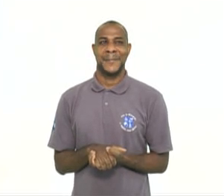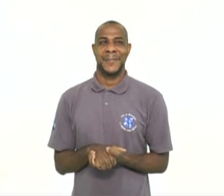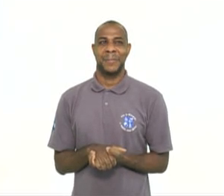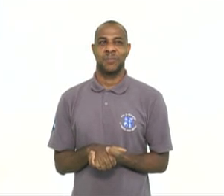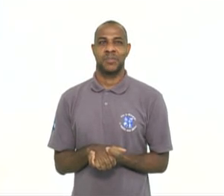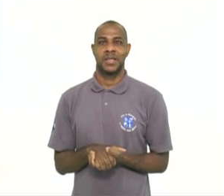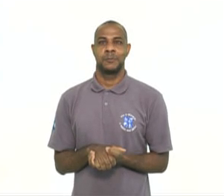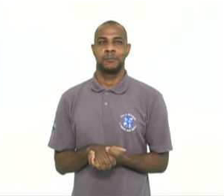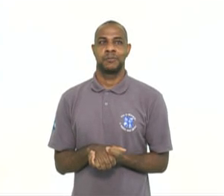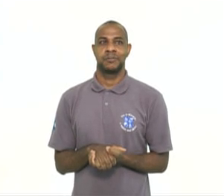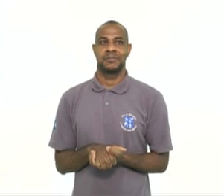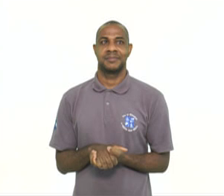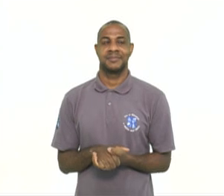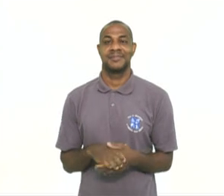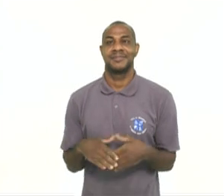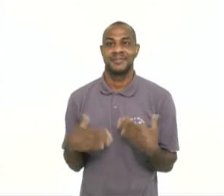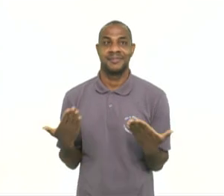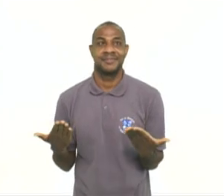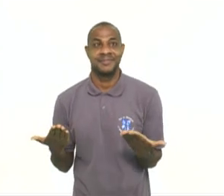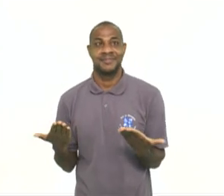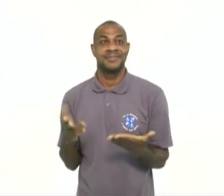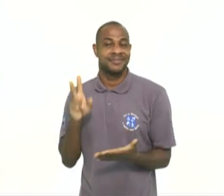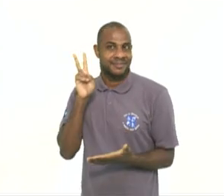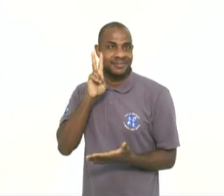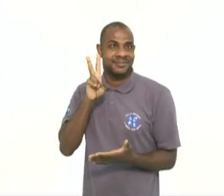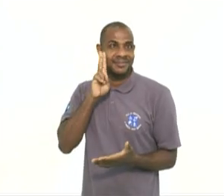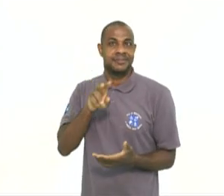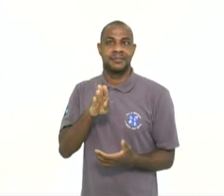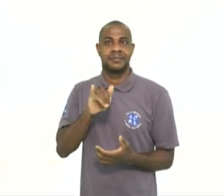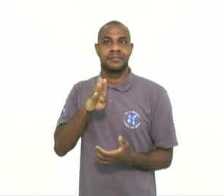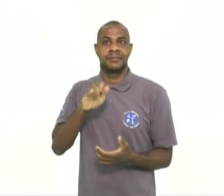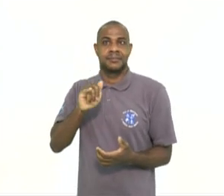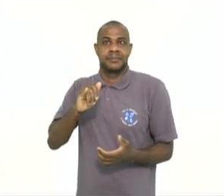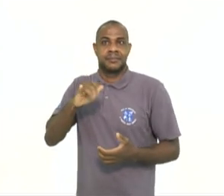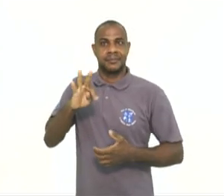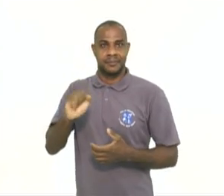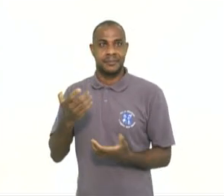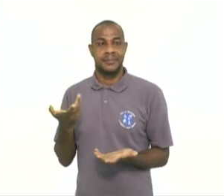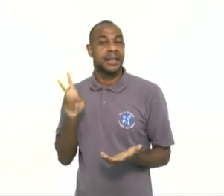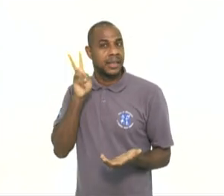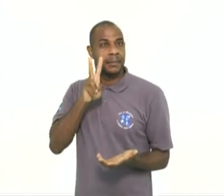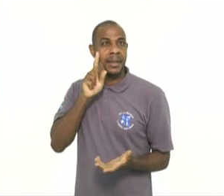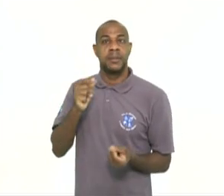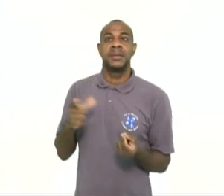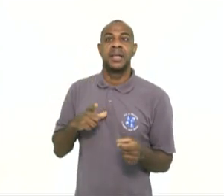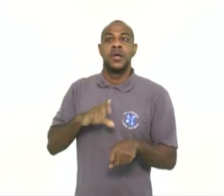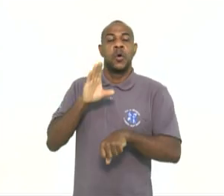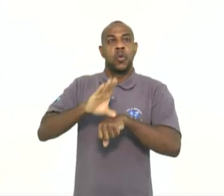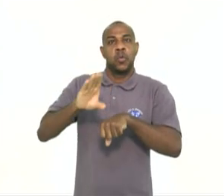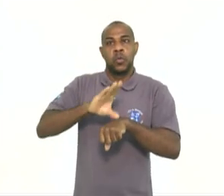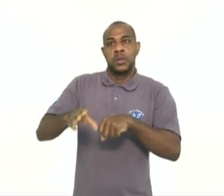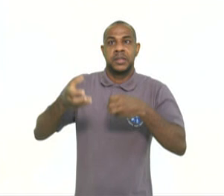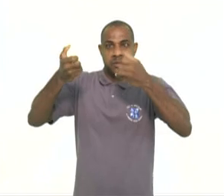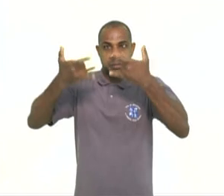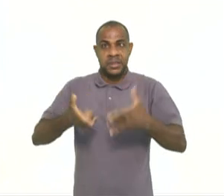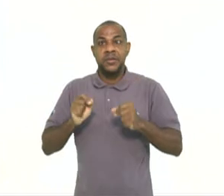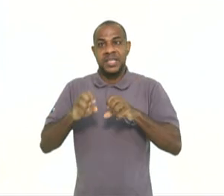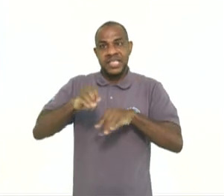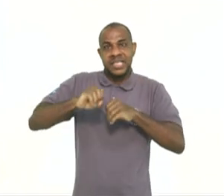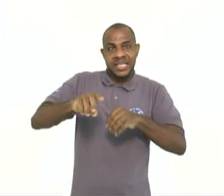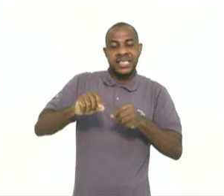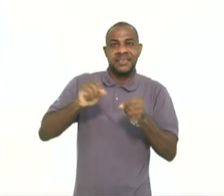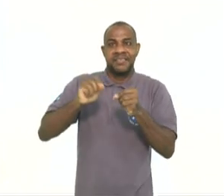o admtec é muito lembrada por isso vai ficar dos seus cursos né e os cursos que ensina a fazer os quadrinhos